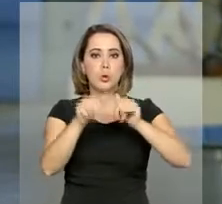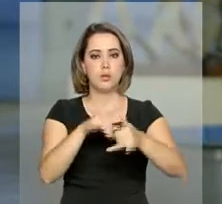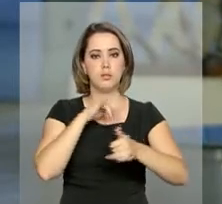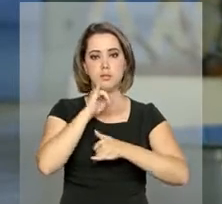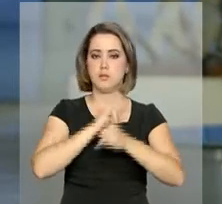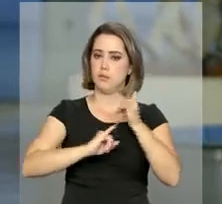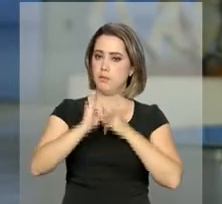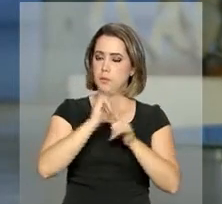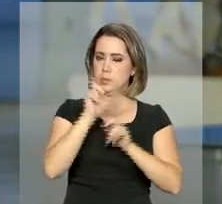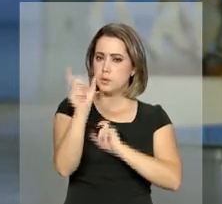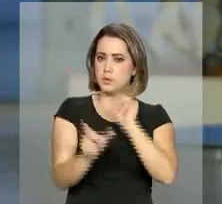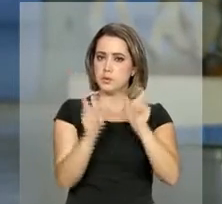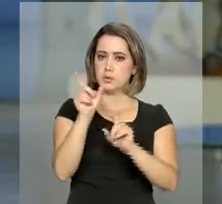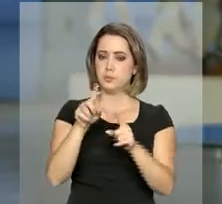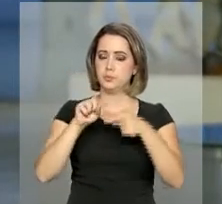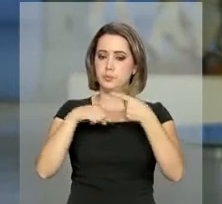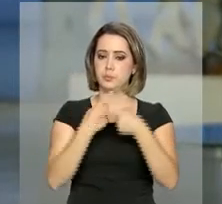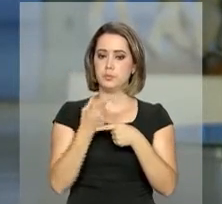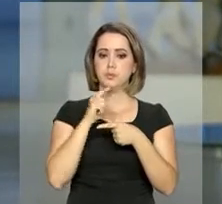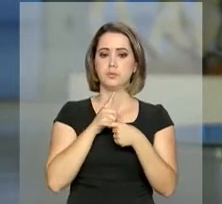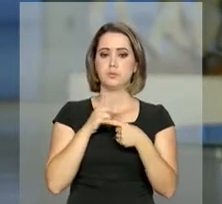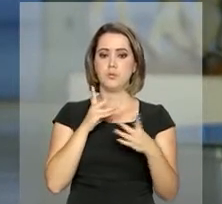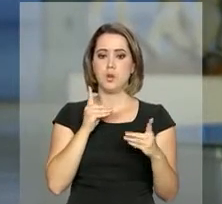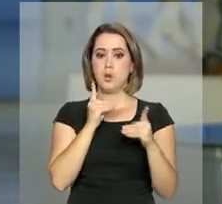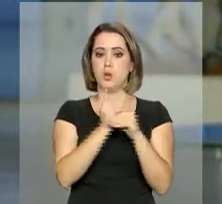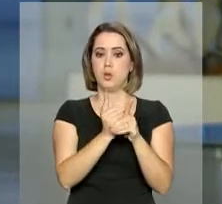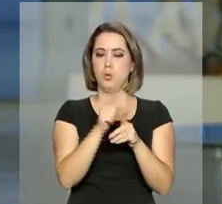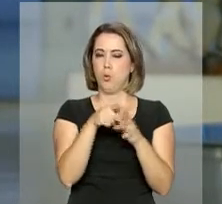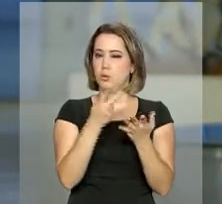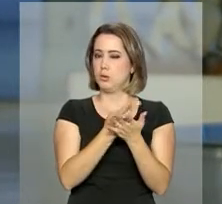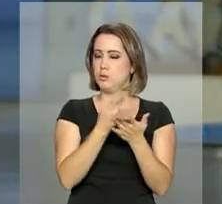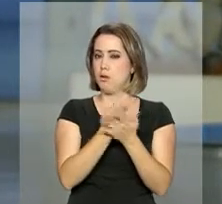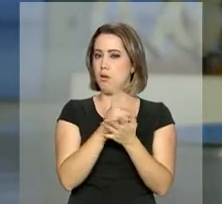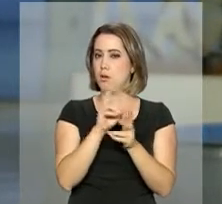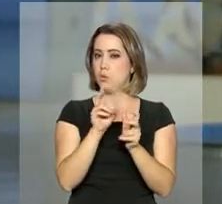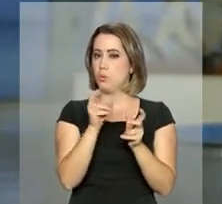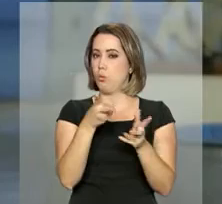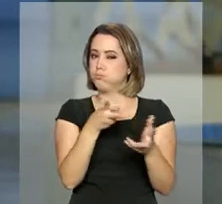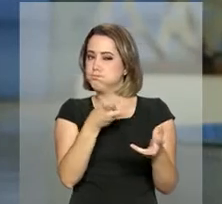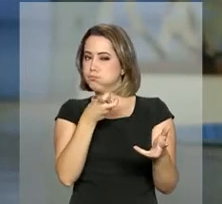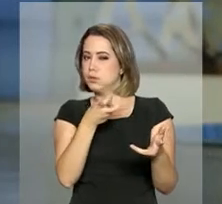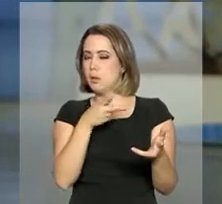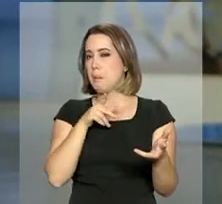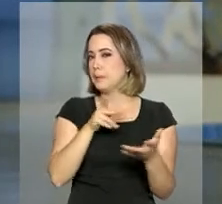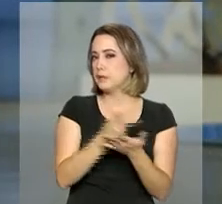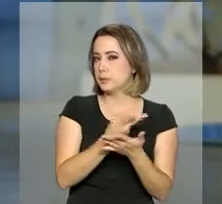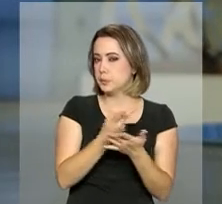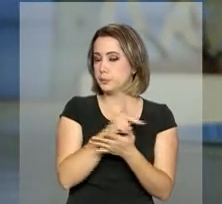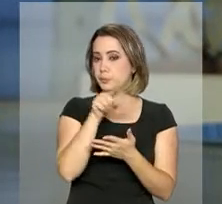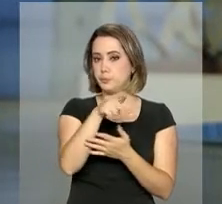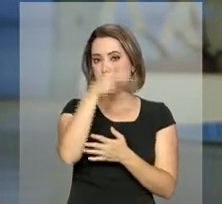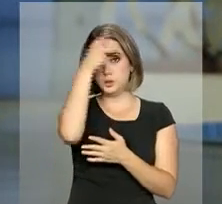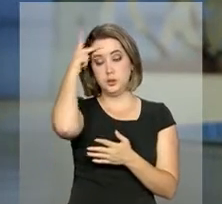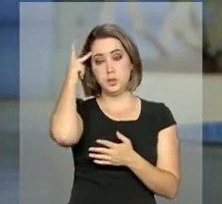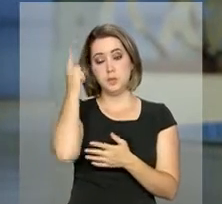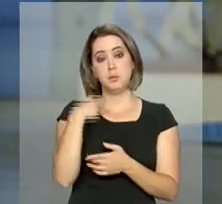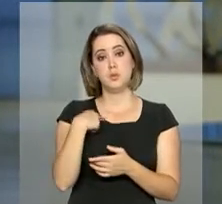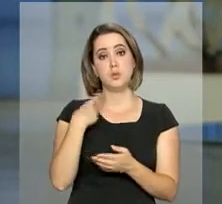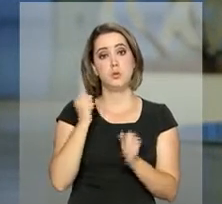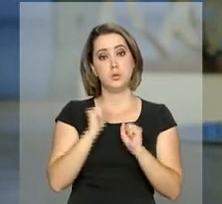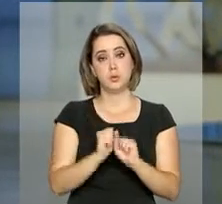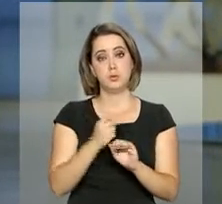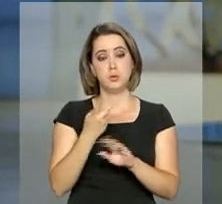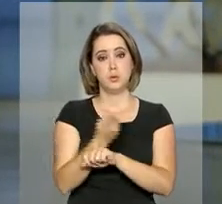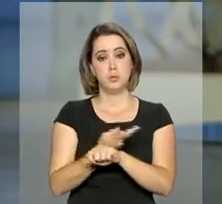partir do momento que a máquina, ela encontra algo de errado ou suspeita de alguma fraude, os analistas fiscais